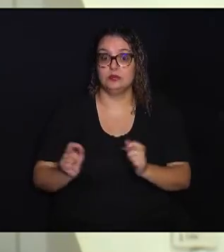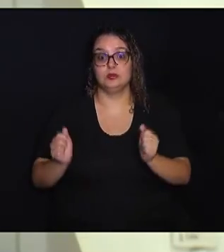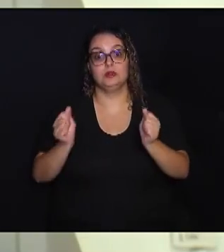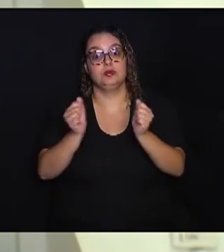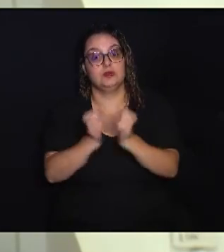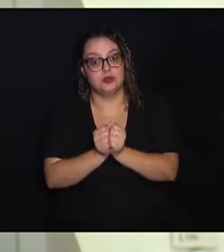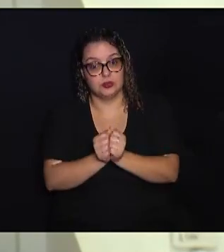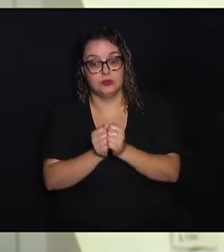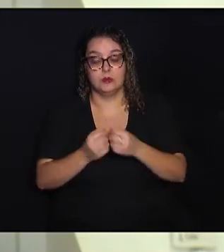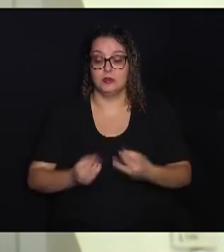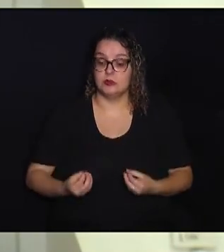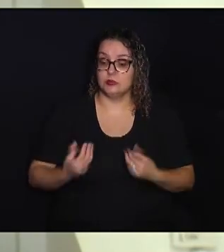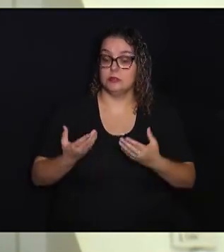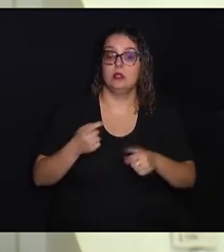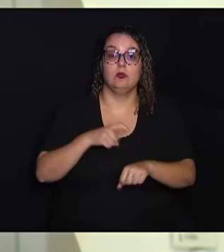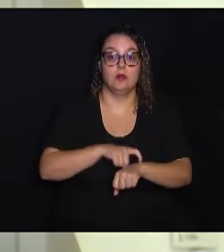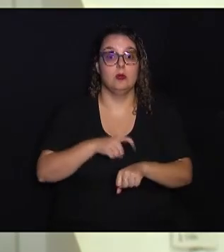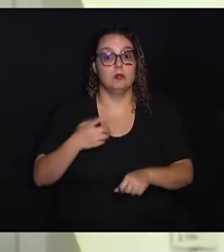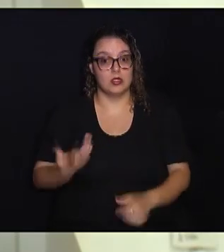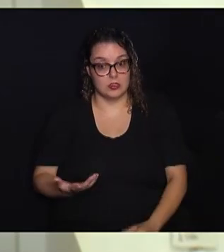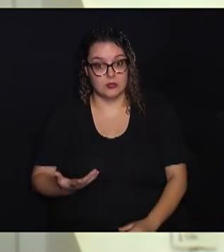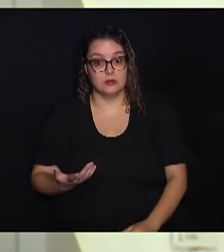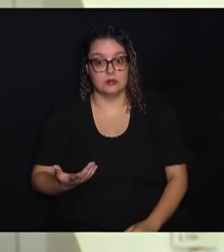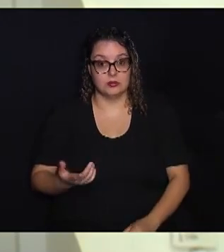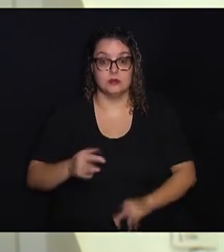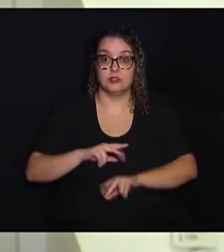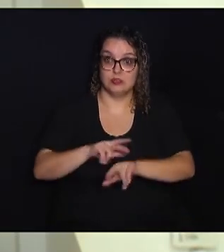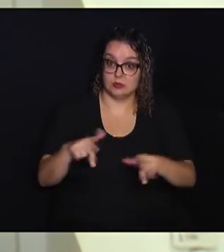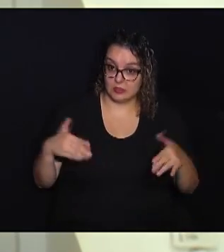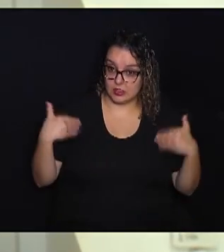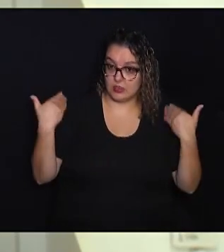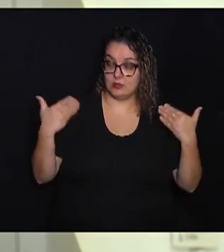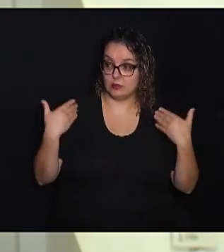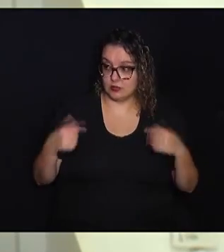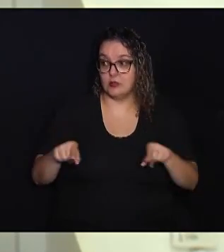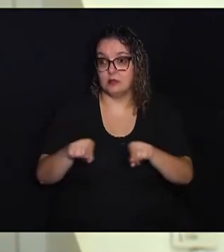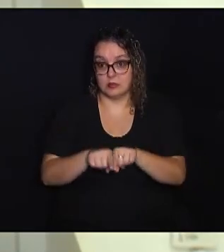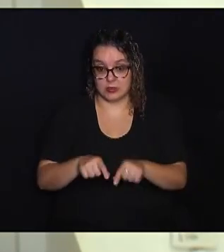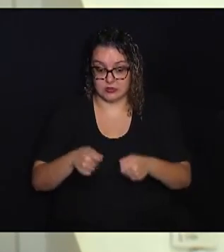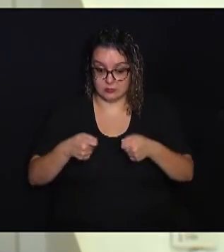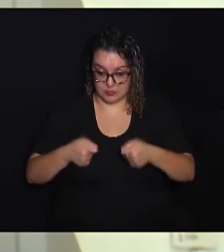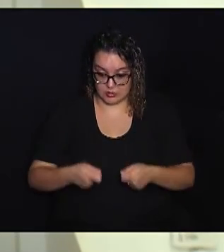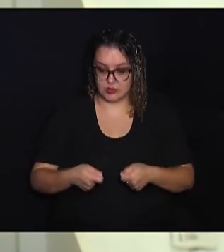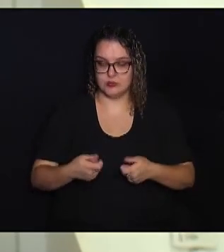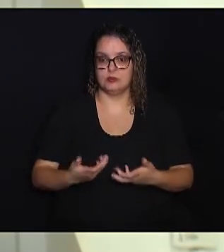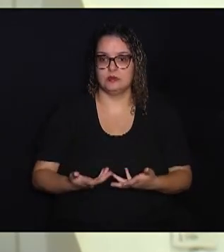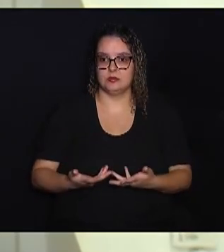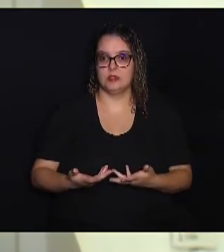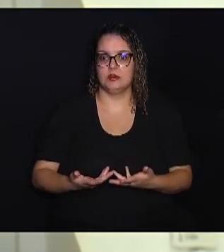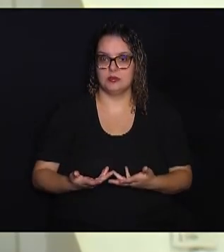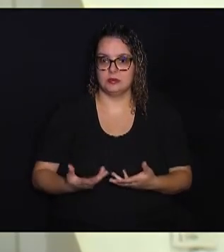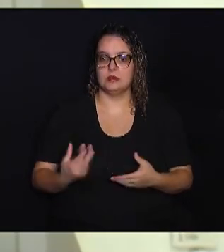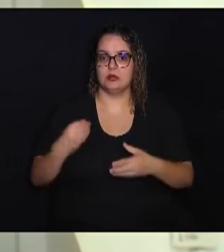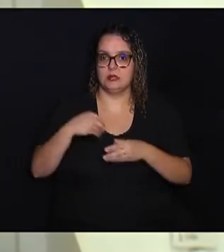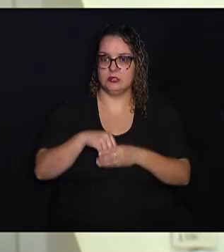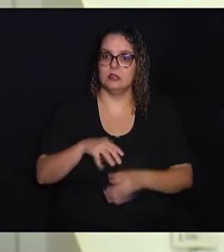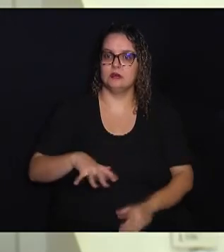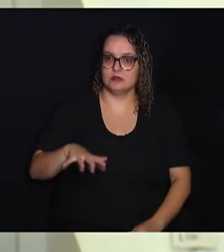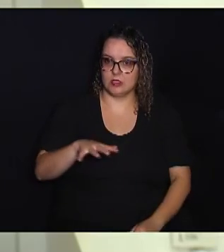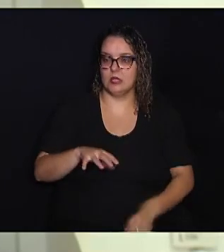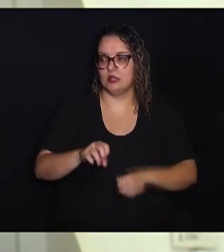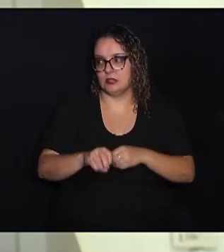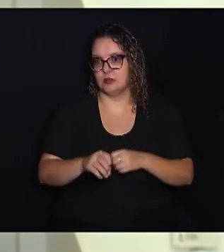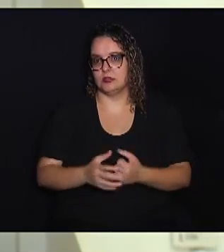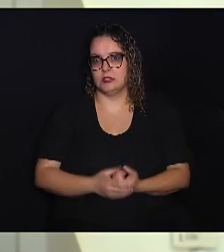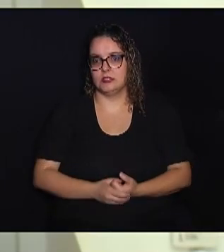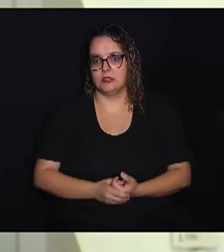juntos, proporcionando momentos de muitas alegrias, mas de firmeza dentro dessa área da educação.